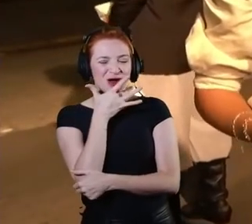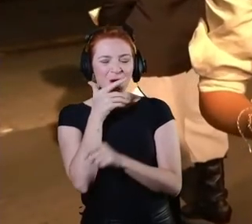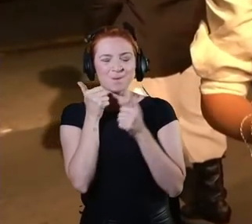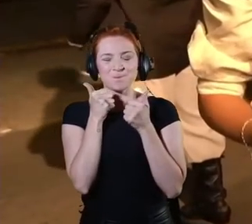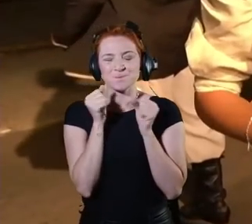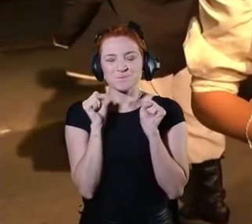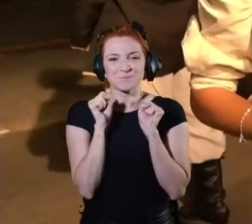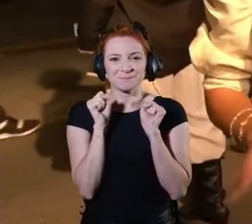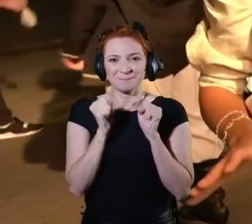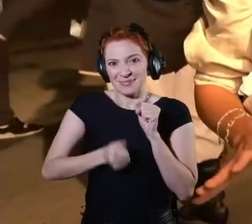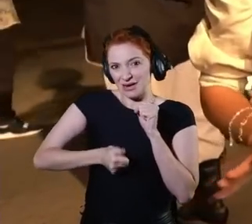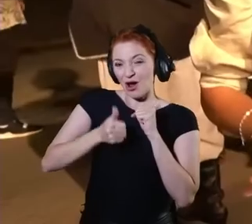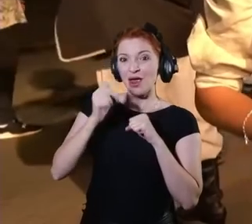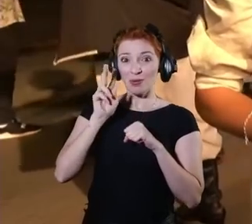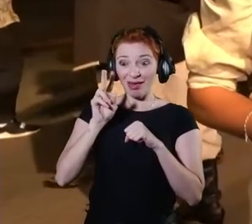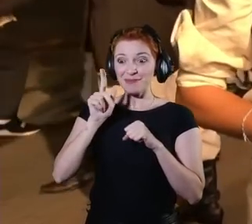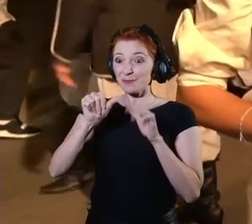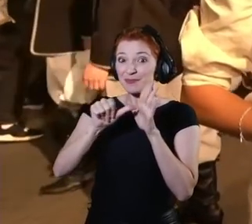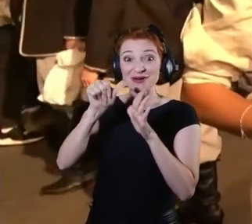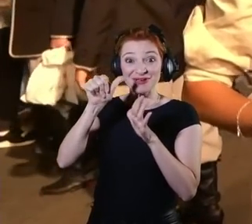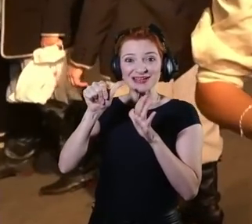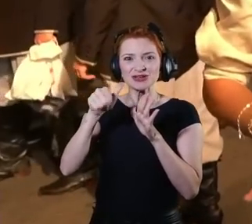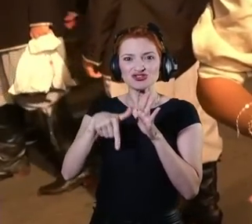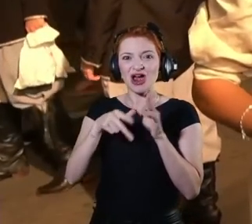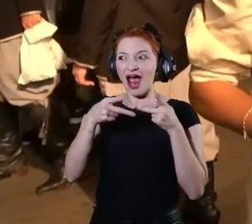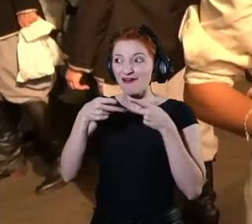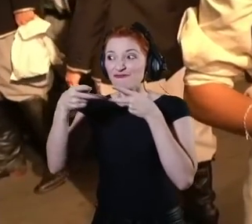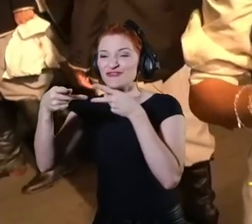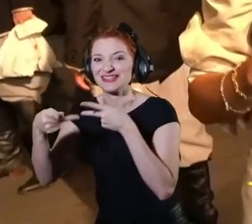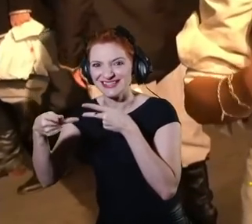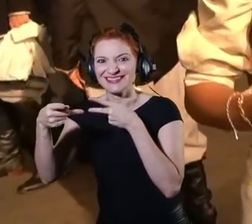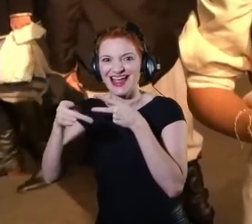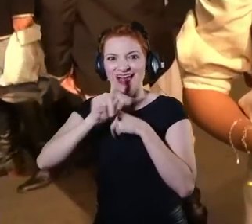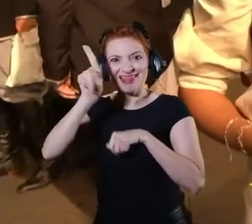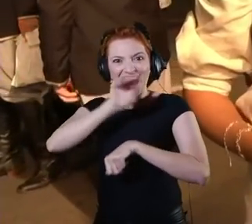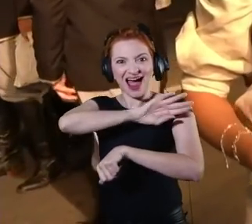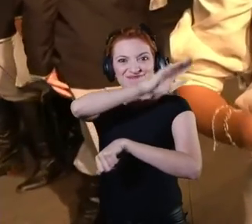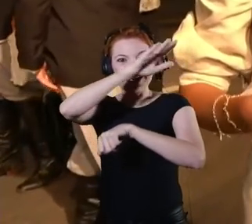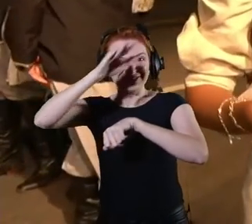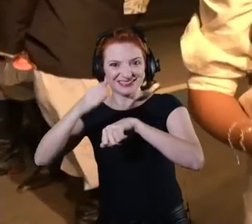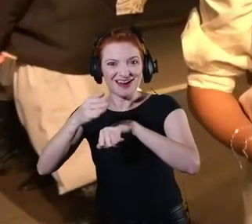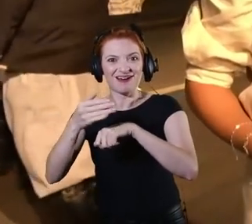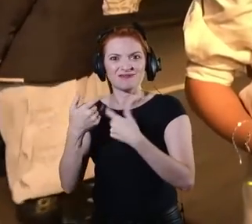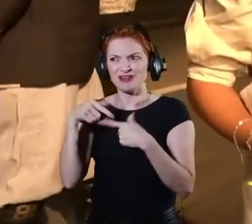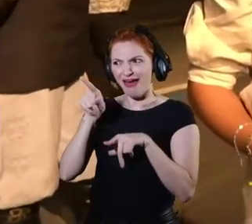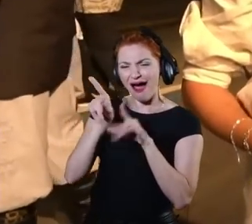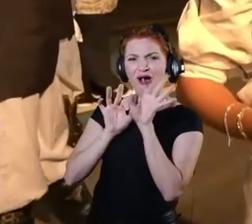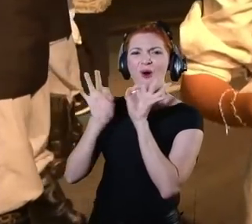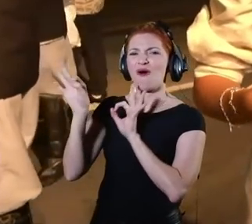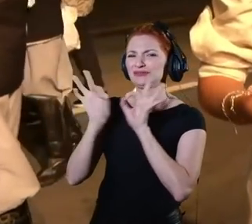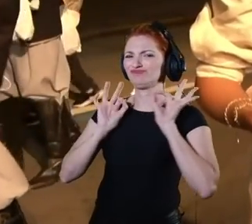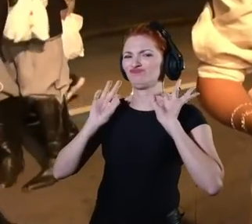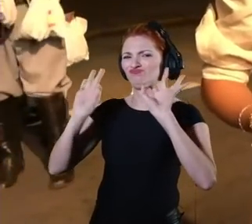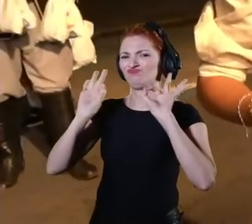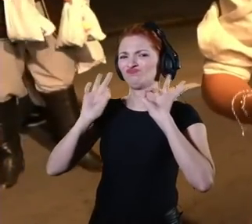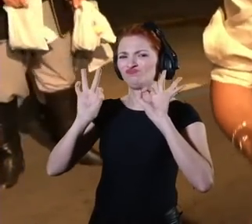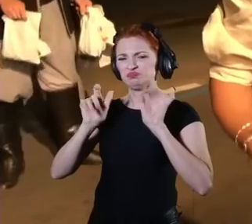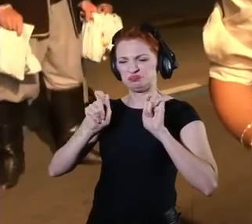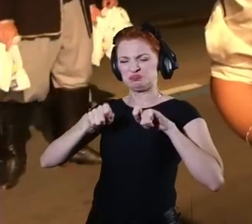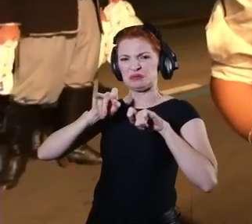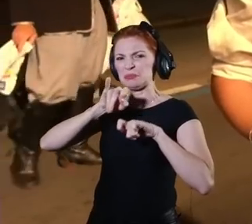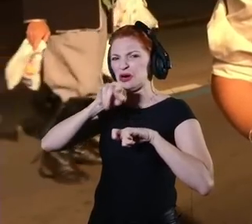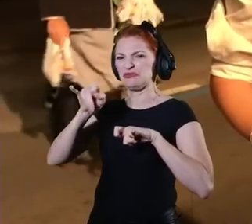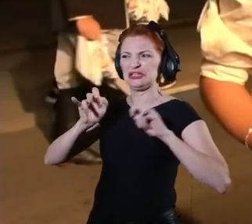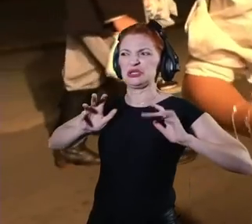fui no primeiro dia, né? Já fui visitar. Então, assim, ó, vale muito a pena. Está tudo muito organizado. A gente consegue aproveitar tudo que o